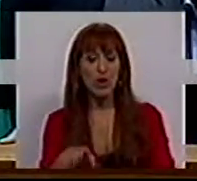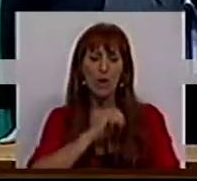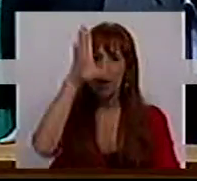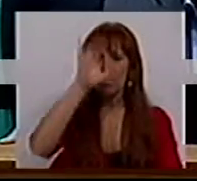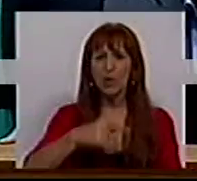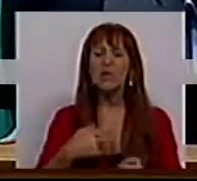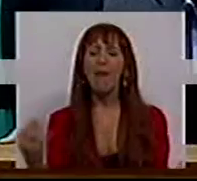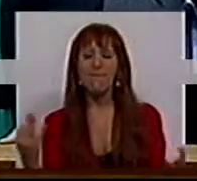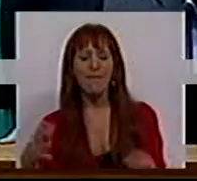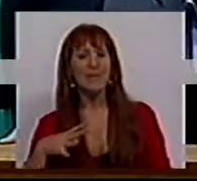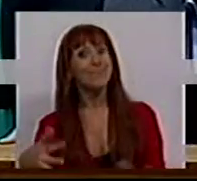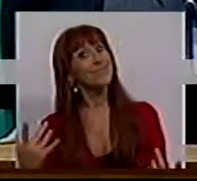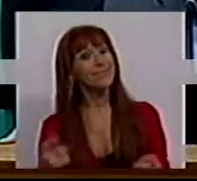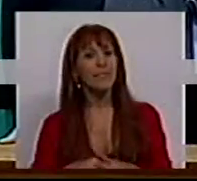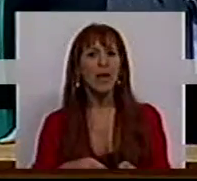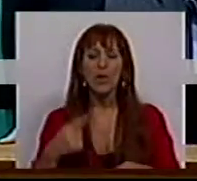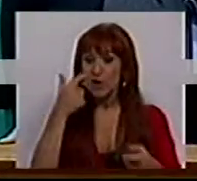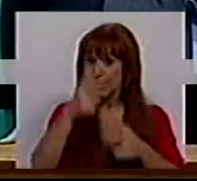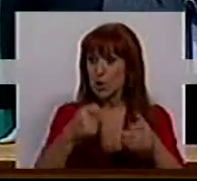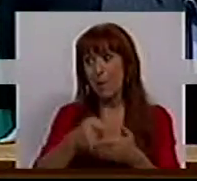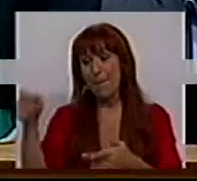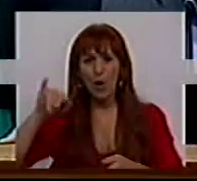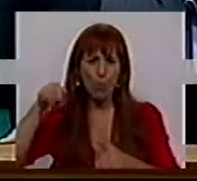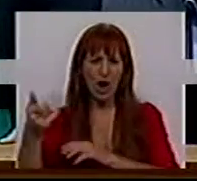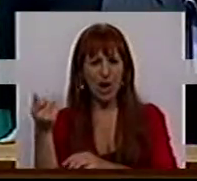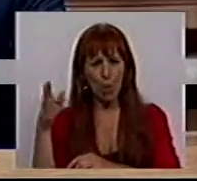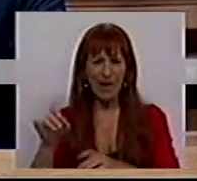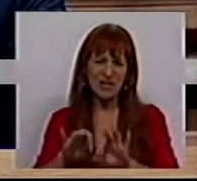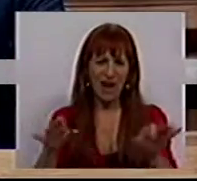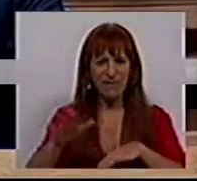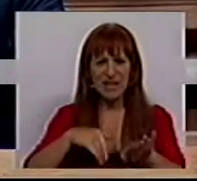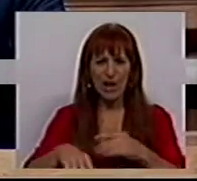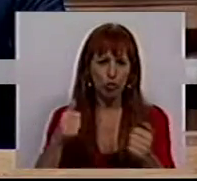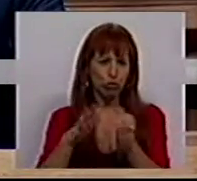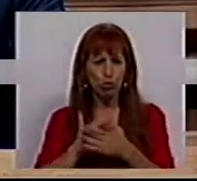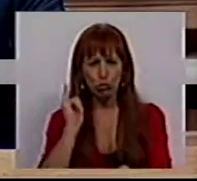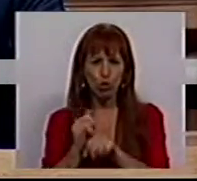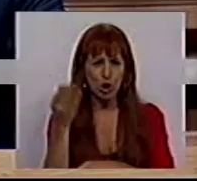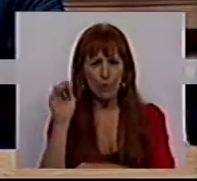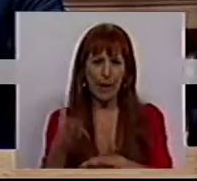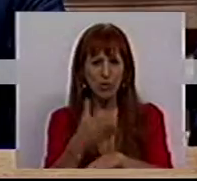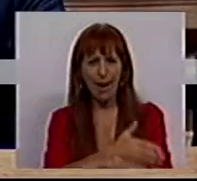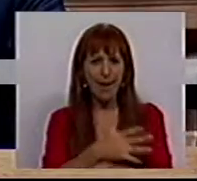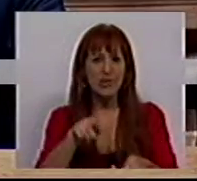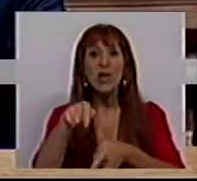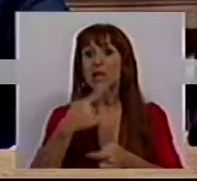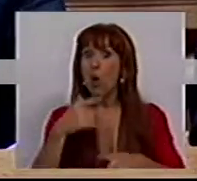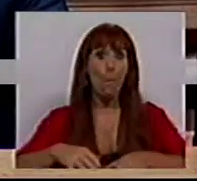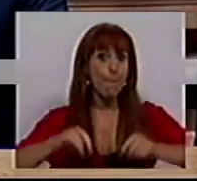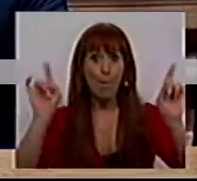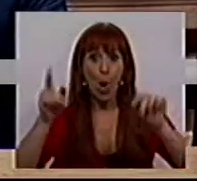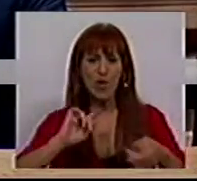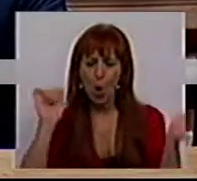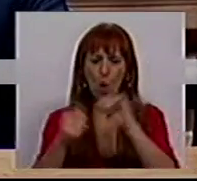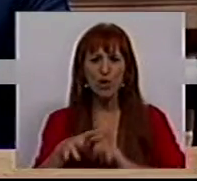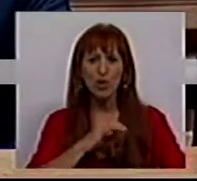Sr. Primeiro-Ministro reconhece é que são os contribuintes a pagar o buraco do BES, como já fizeram com todos os outros bancos, e isso é inaceitável